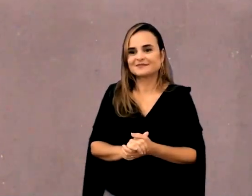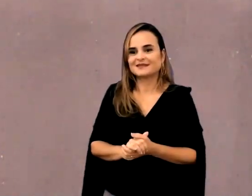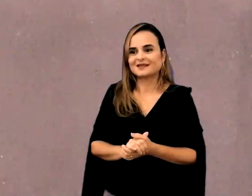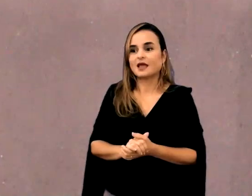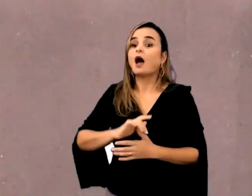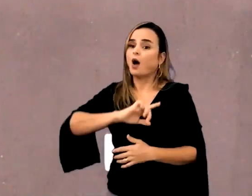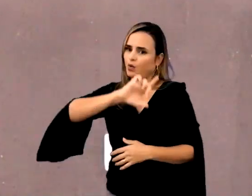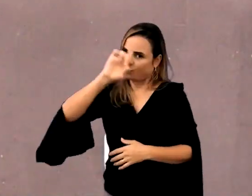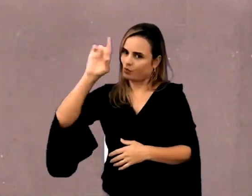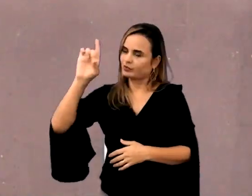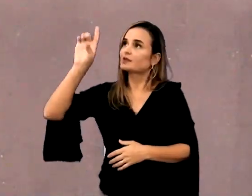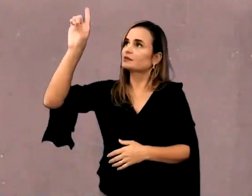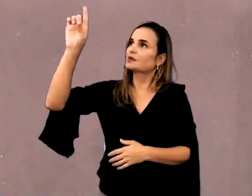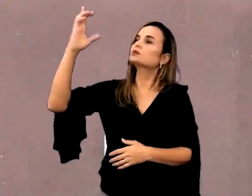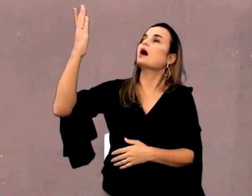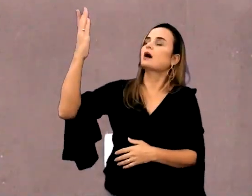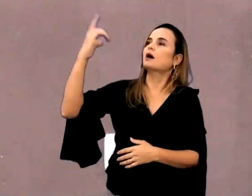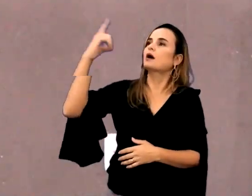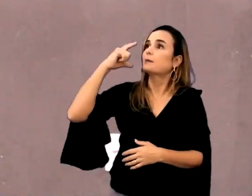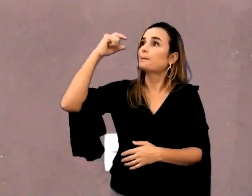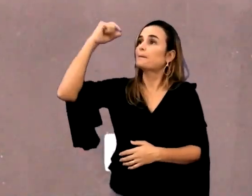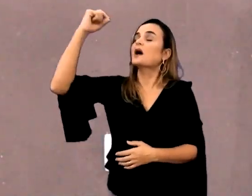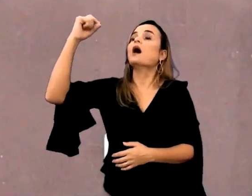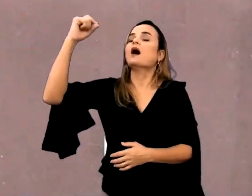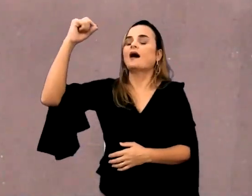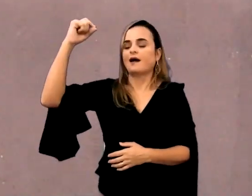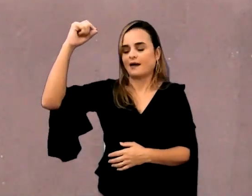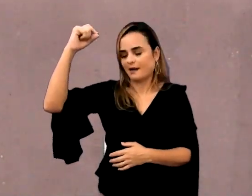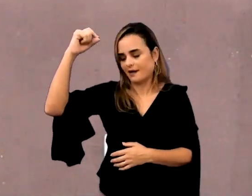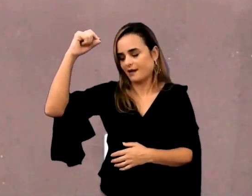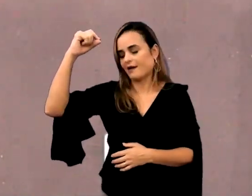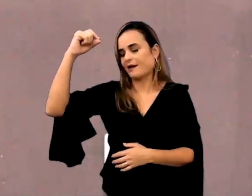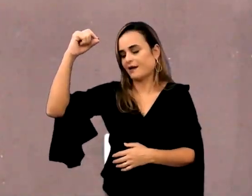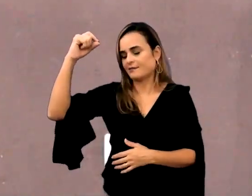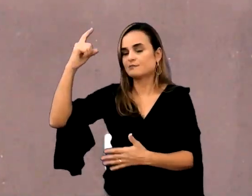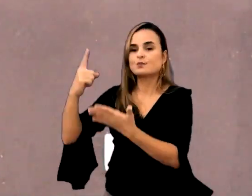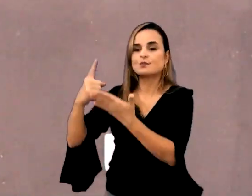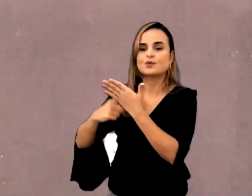chamou, e Ele me mostrou o caminho que eu estava.